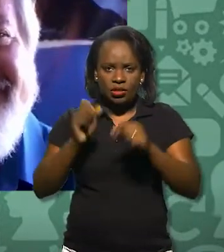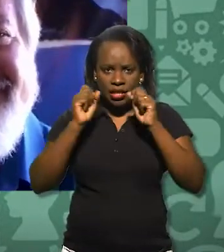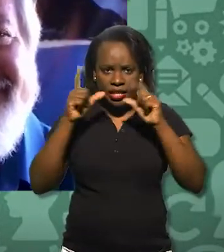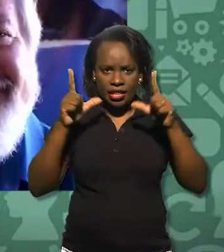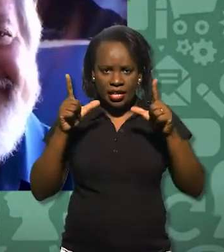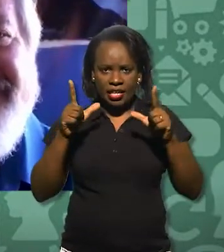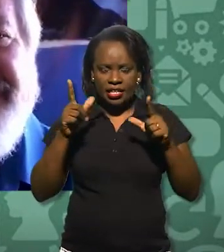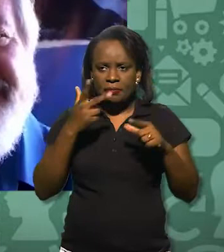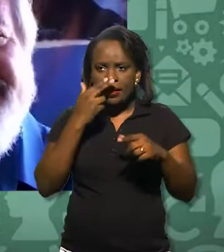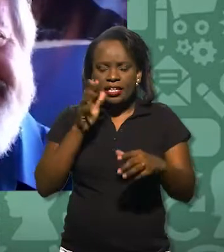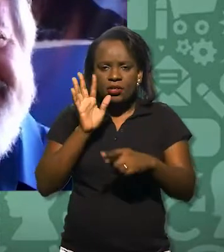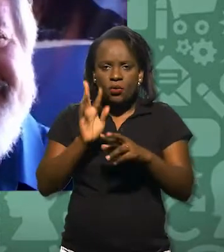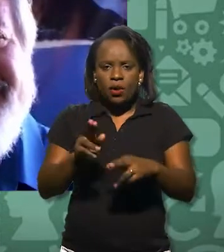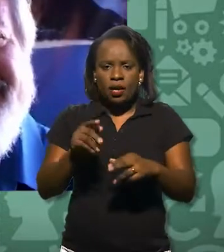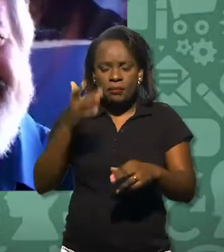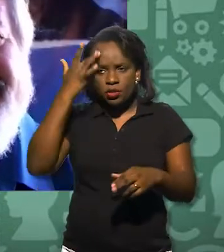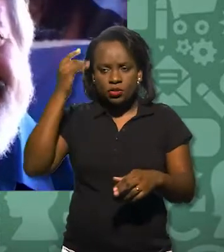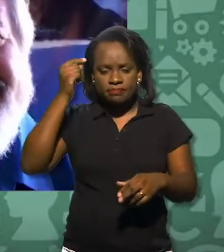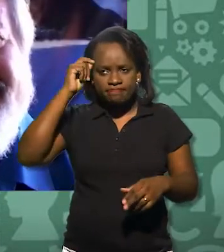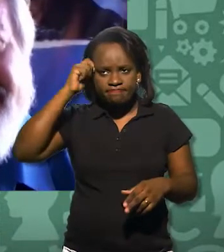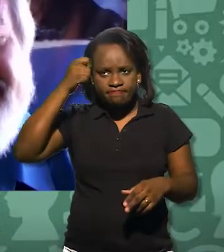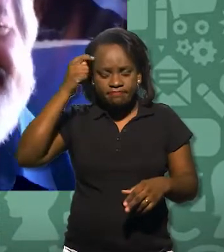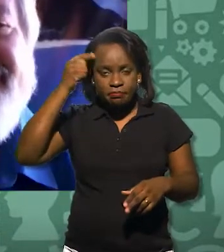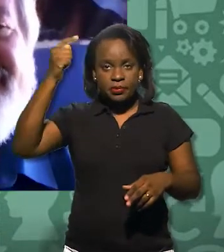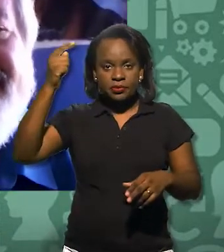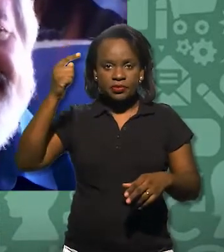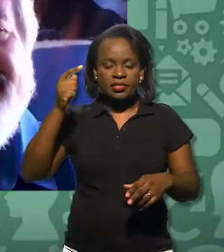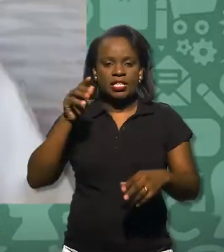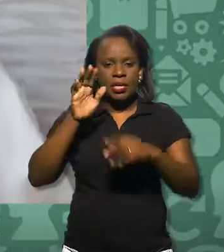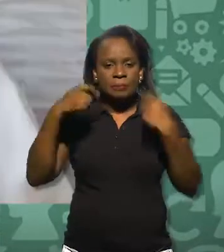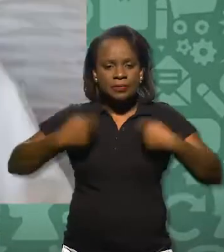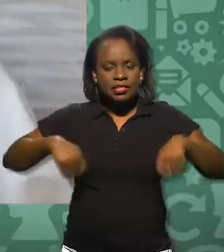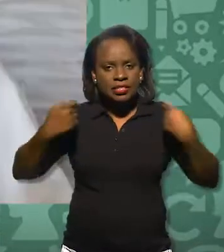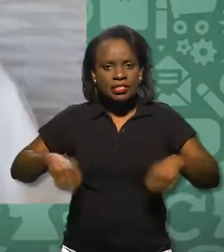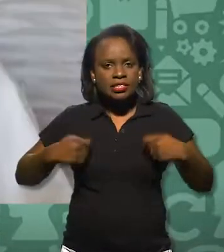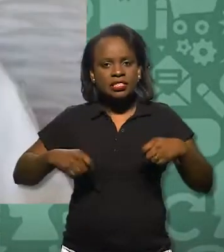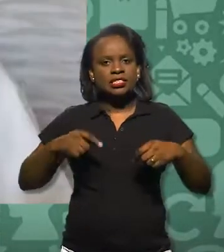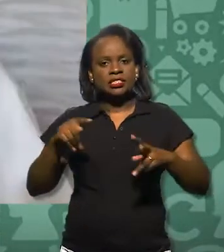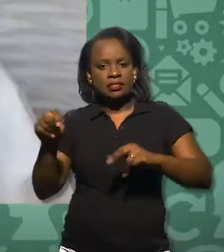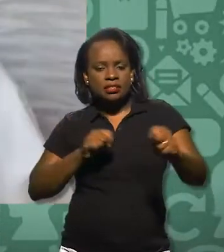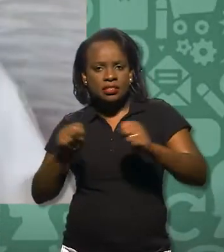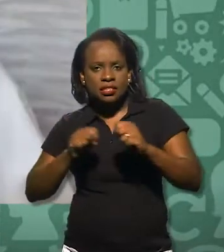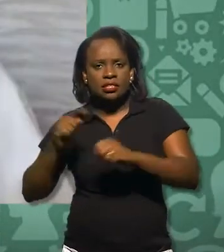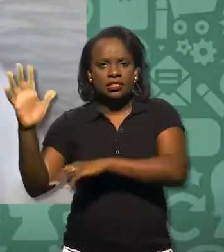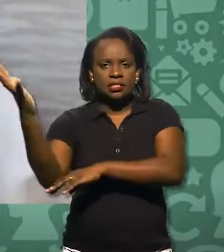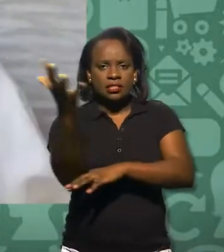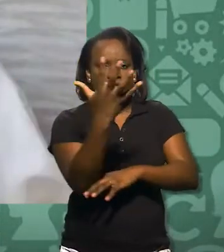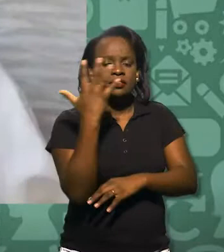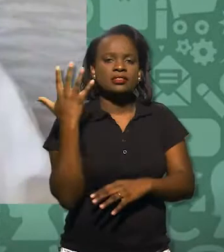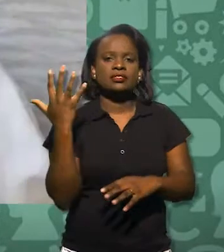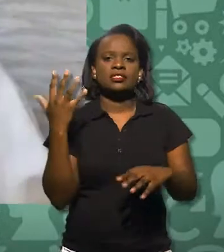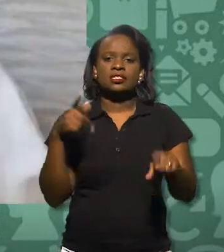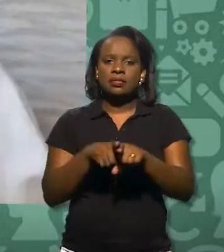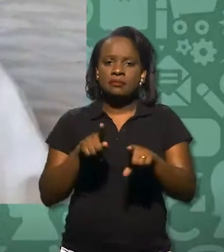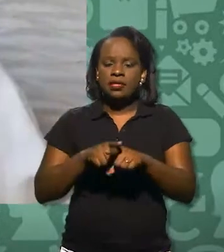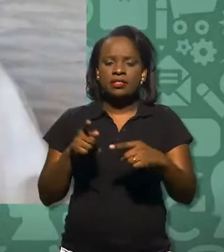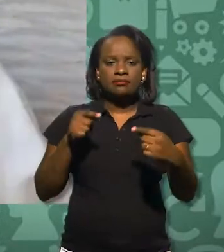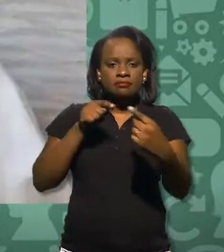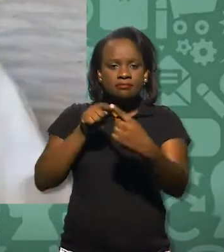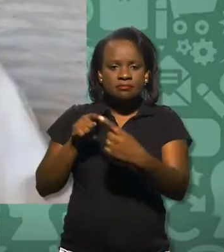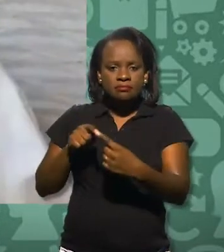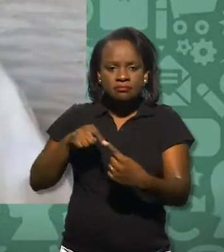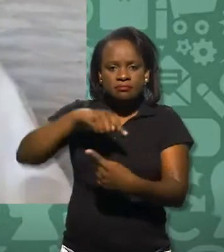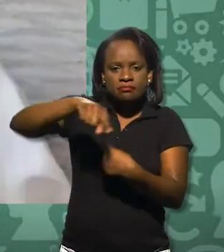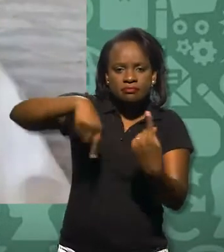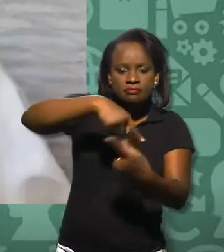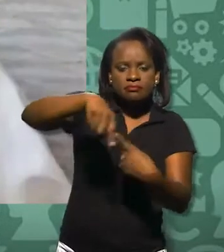alerta para virar uma chavinha, né, na cabeça das pessoas sobre a necessidade da preservação ambiental, da